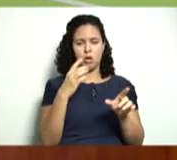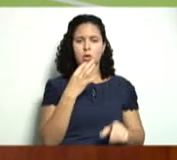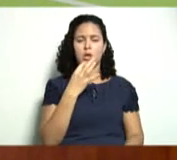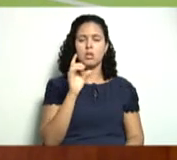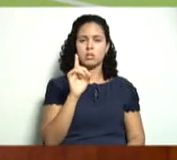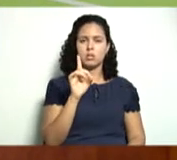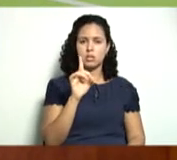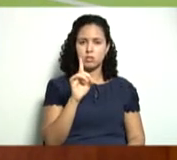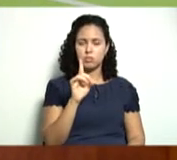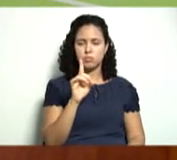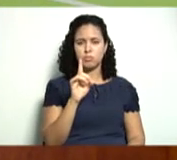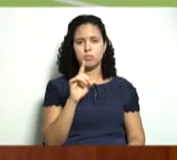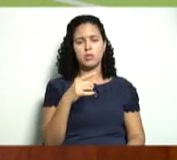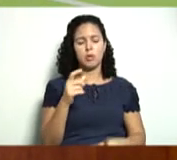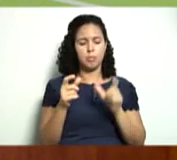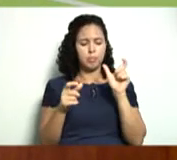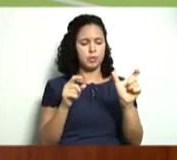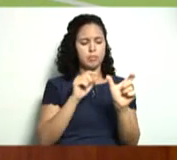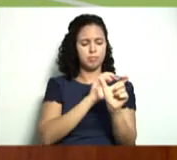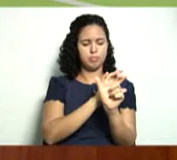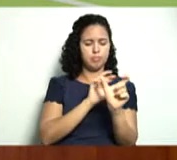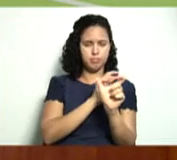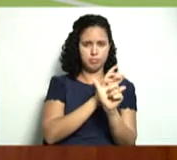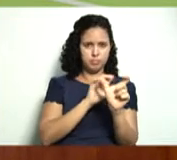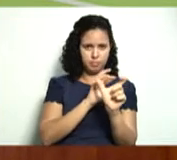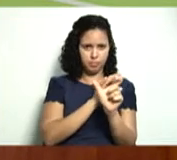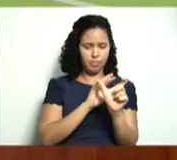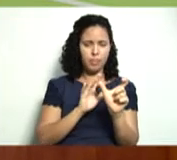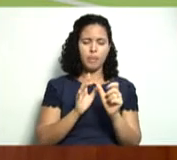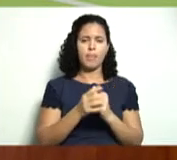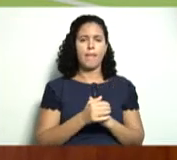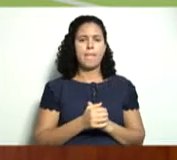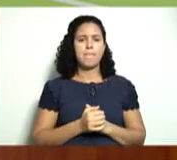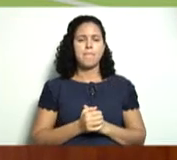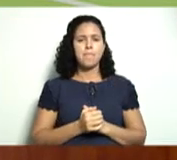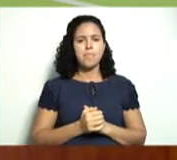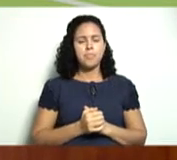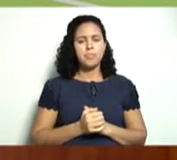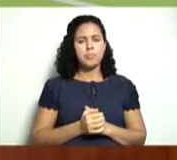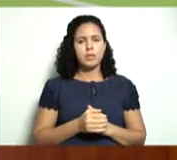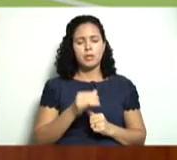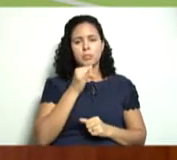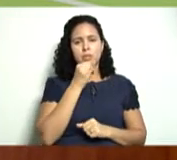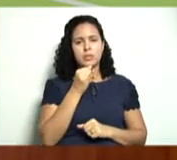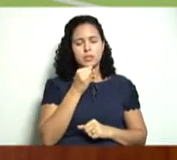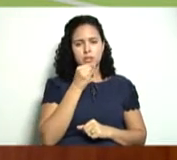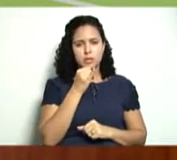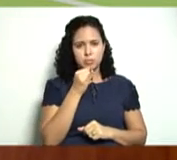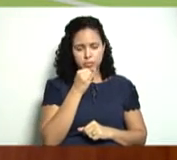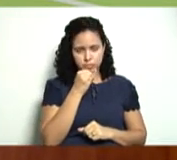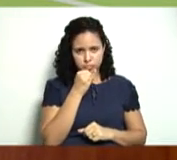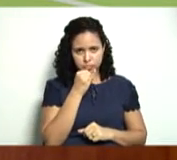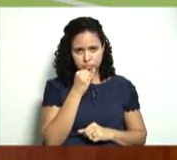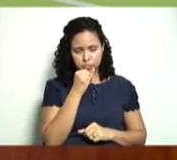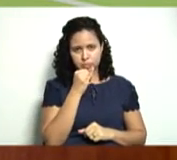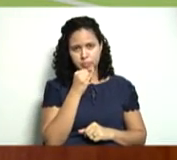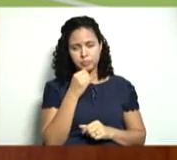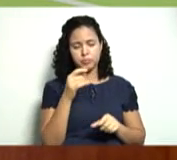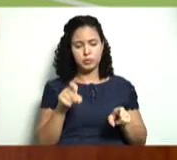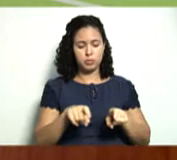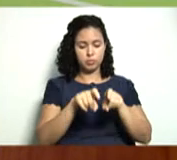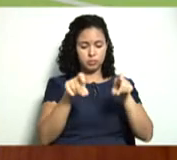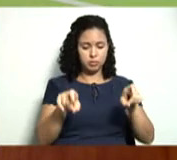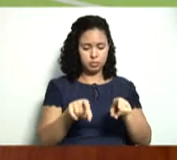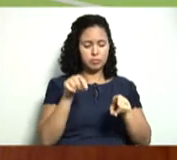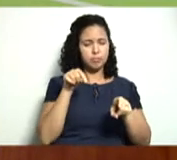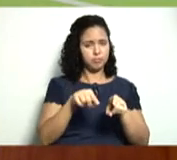é costume dizer professor os meus alunos vou dizer pra vocês também que são meus alunos é que é o computador é amigo